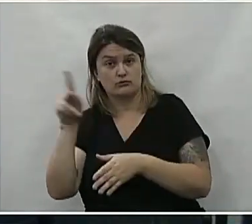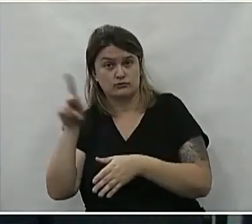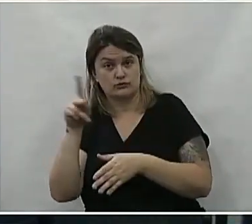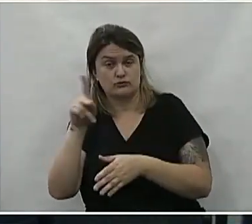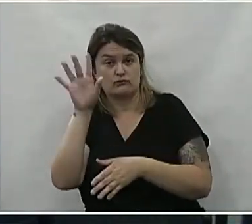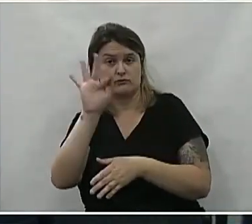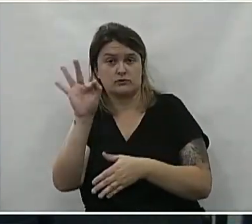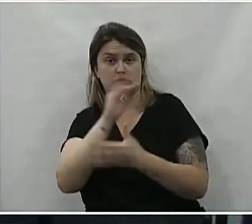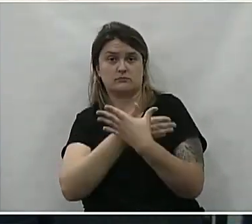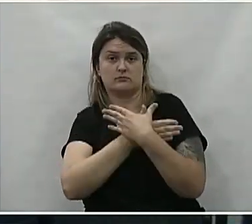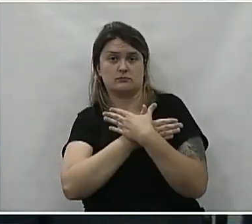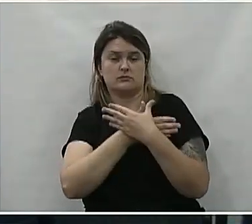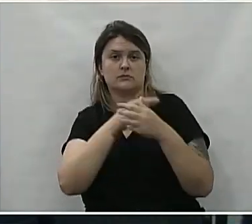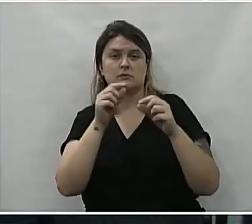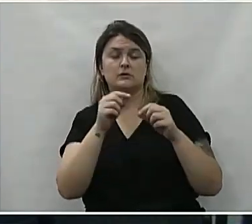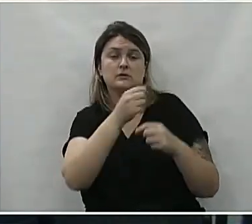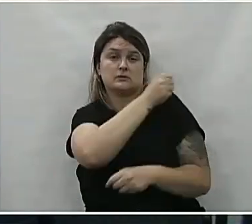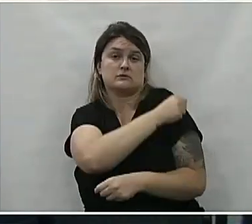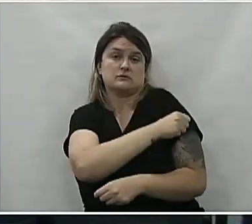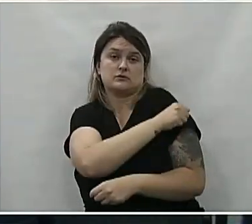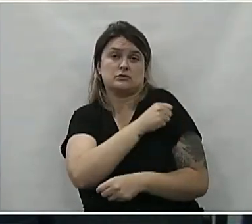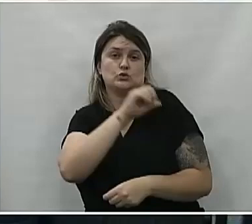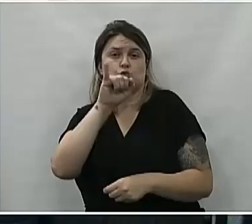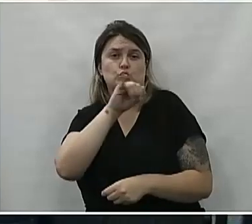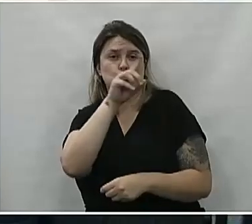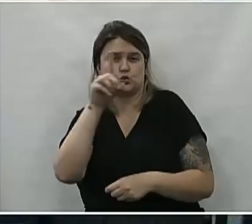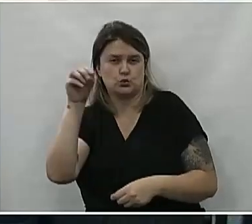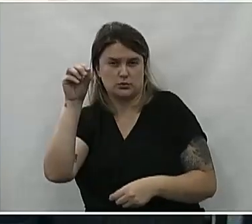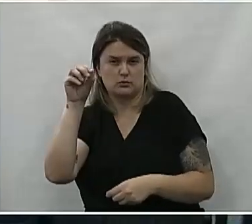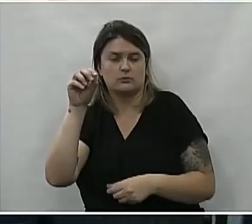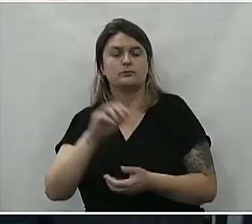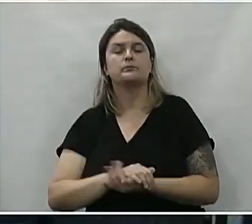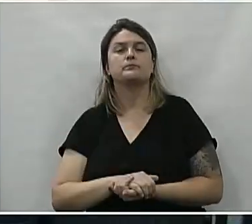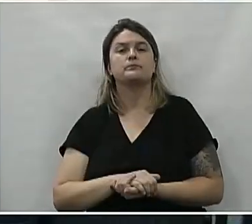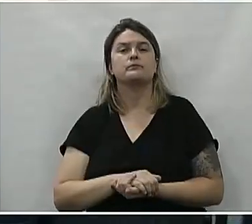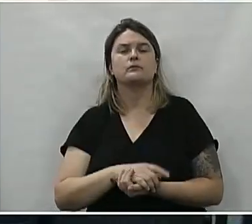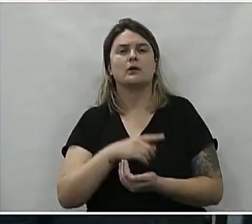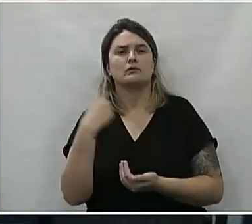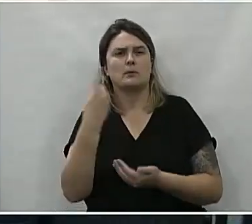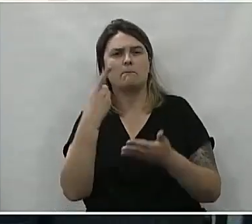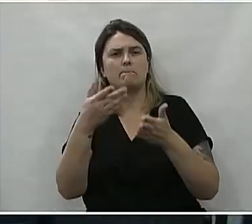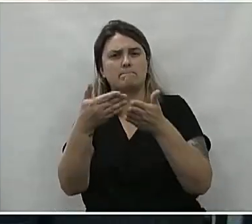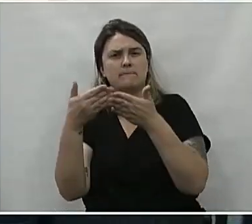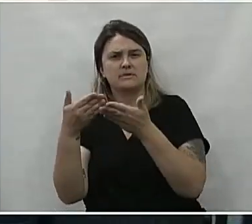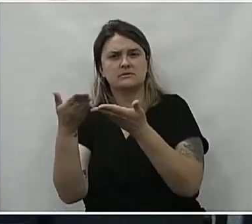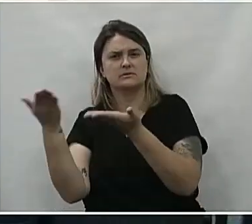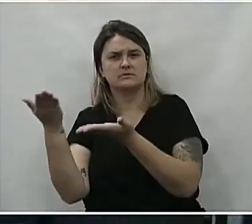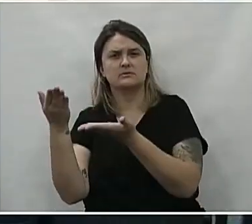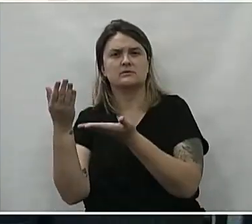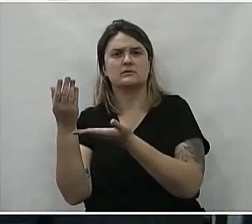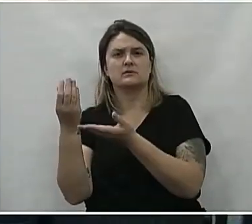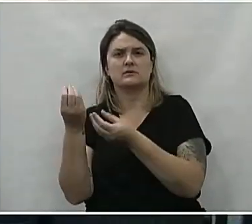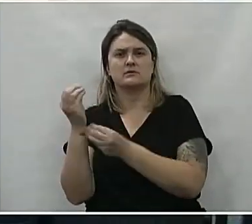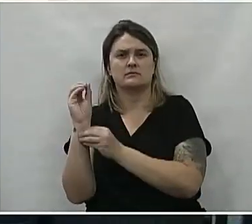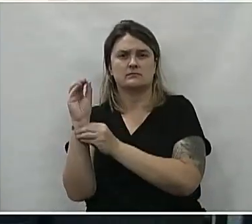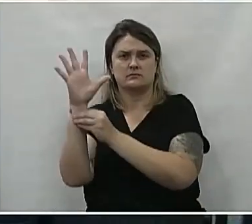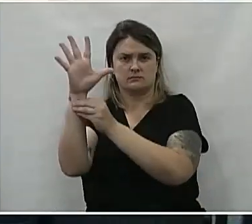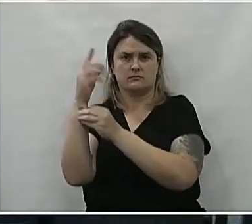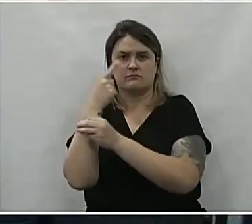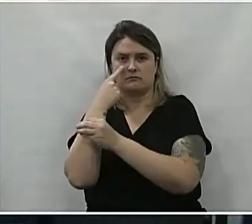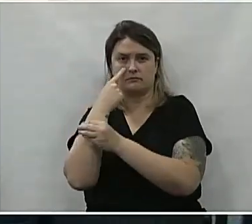Uniguaçu O enfermeiro João Arisson Sachinsky Até a gente vai pedir Para estar ligando ali A tela